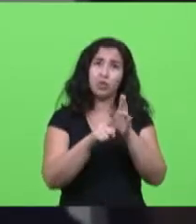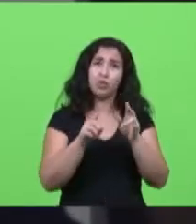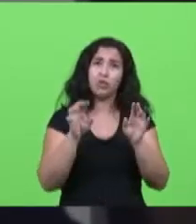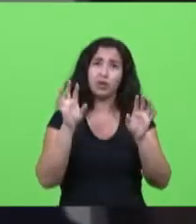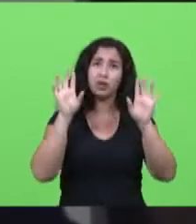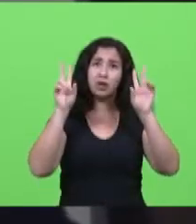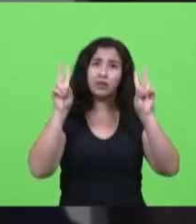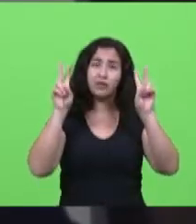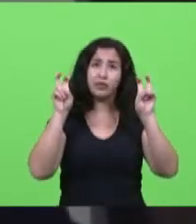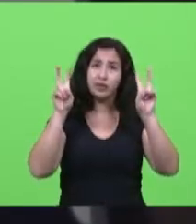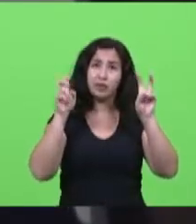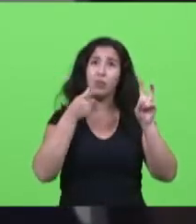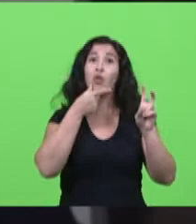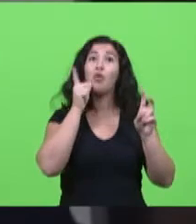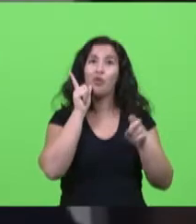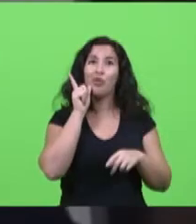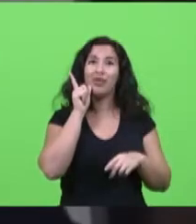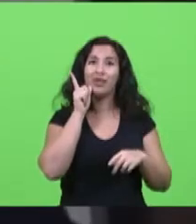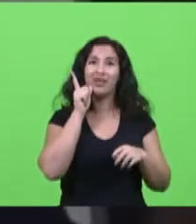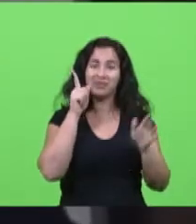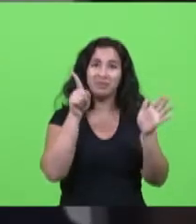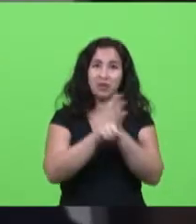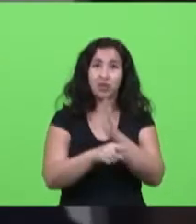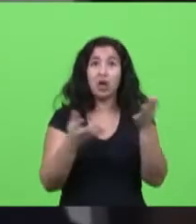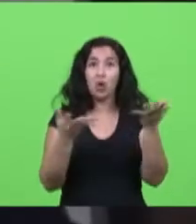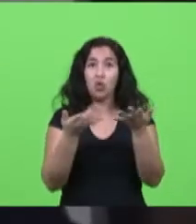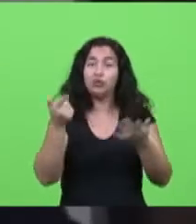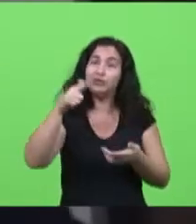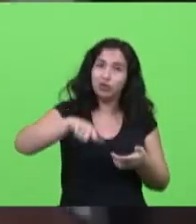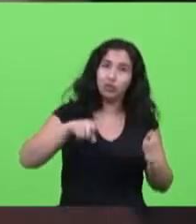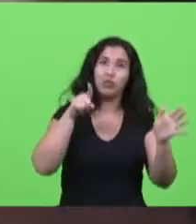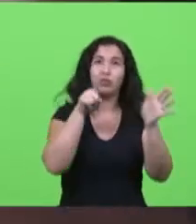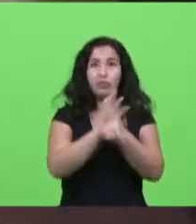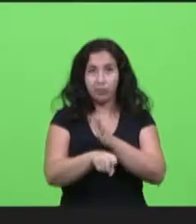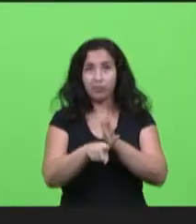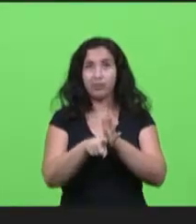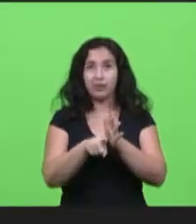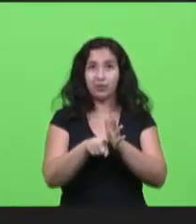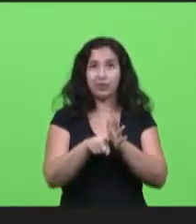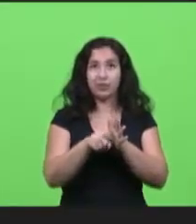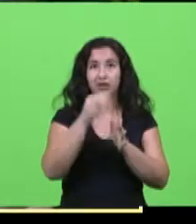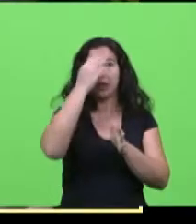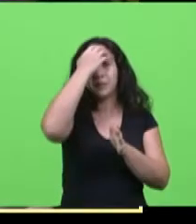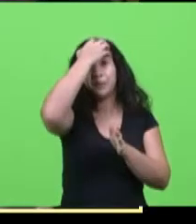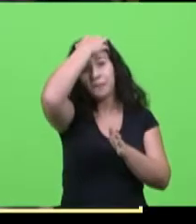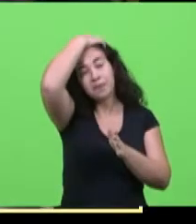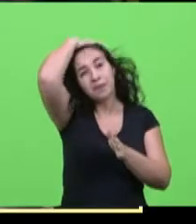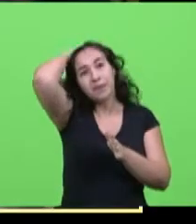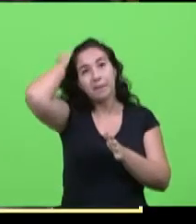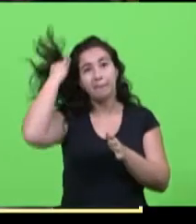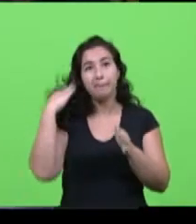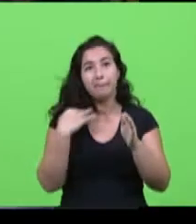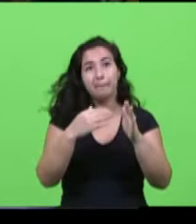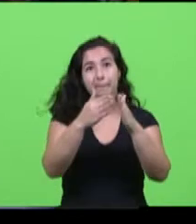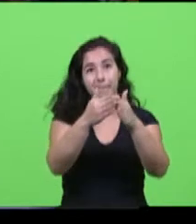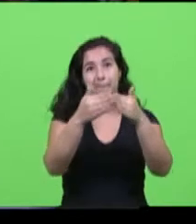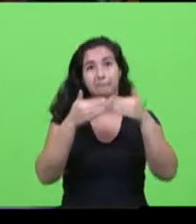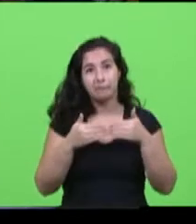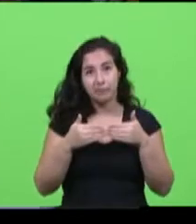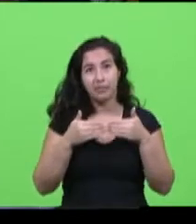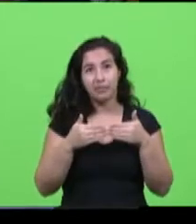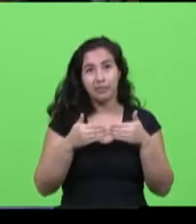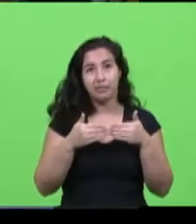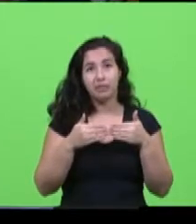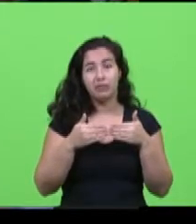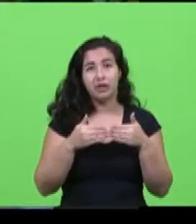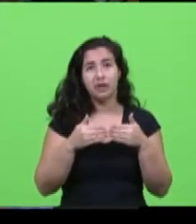nós já tínhamos feito essa pergunta ao secretário, hoje eu fiz questão novamente de reforçar e pedir essa informação, é qual